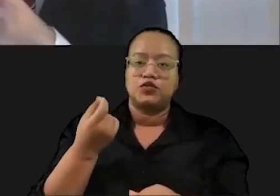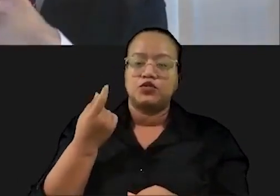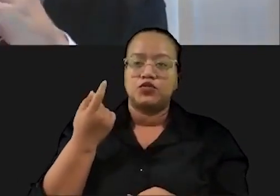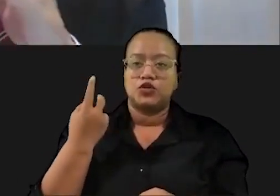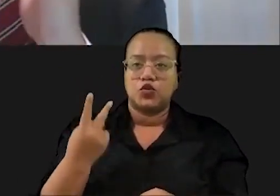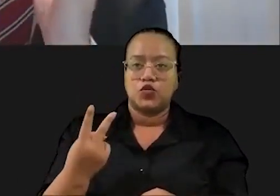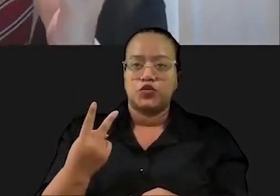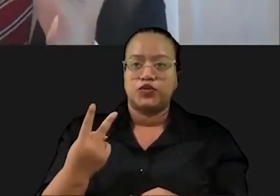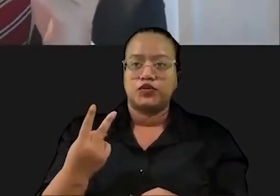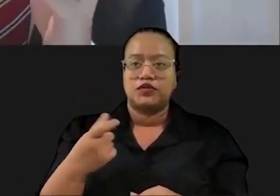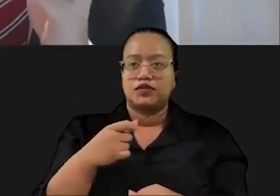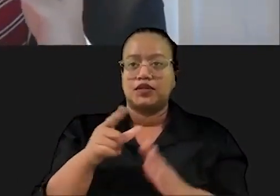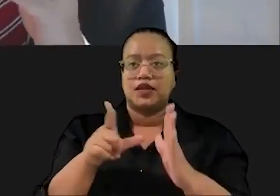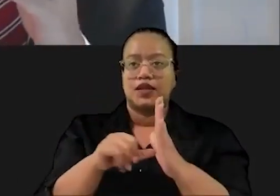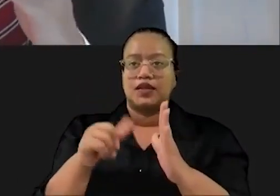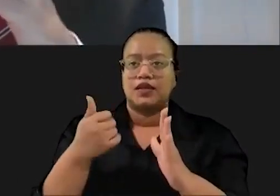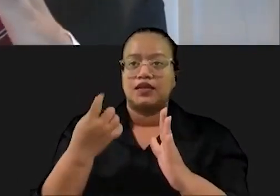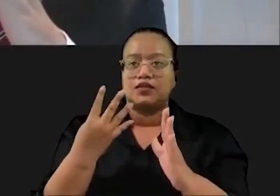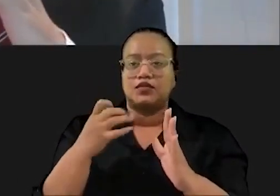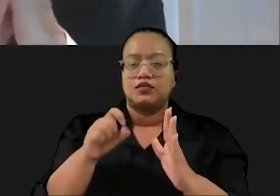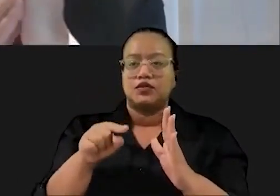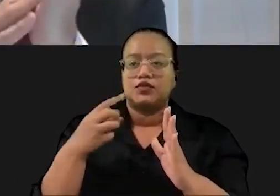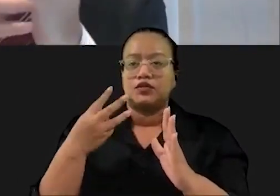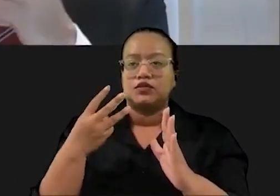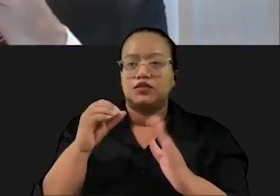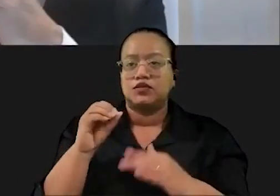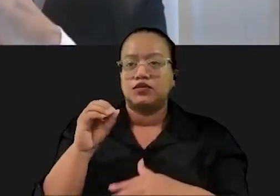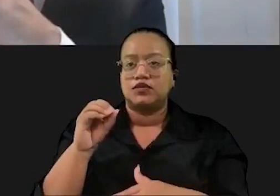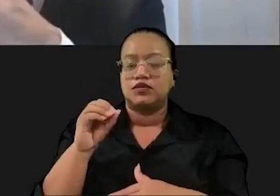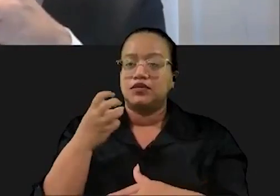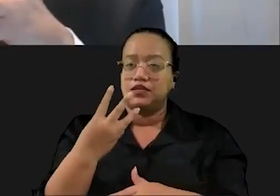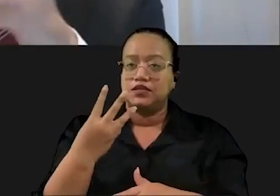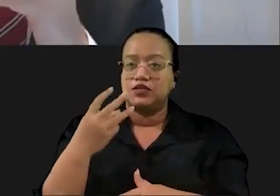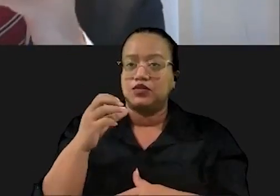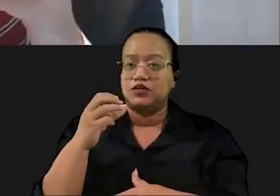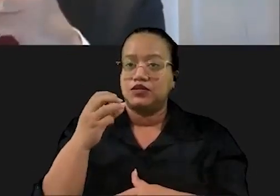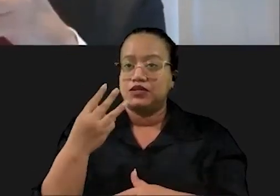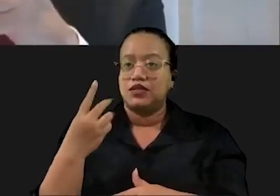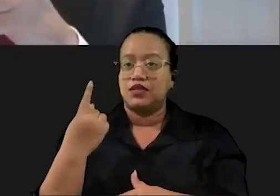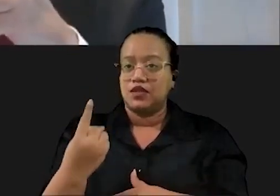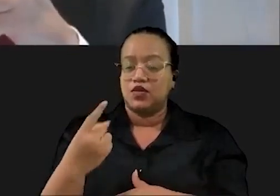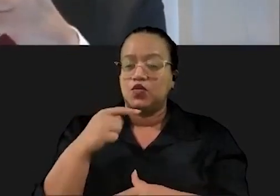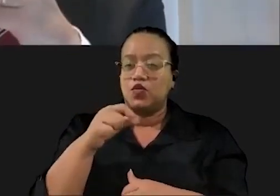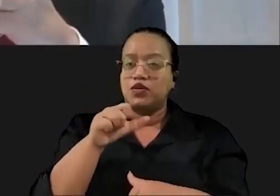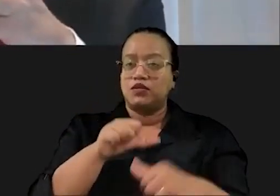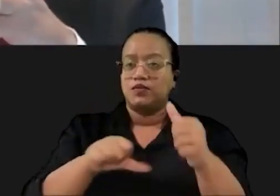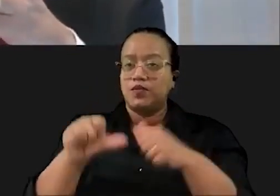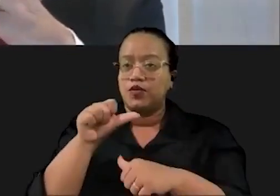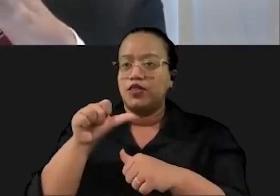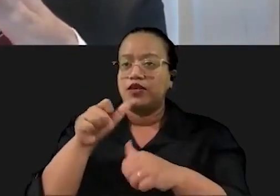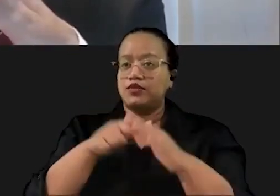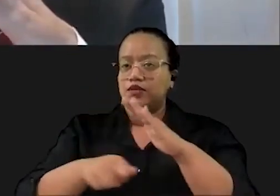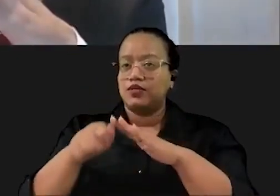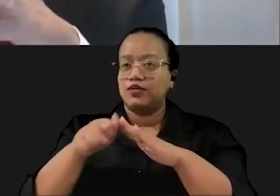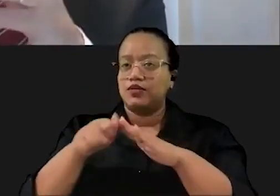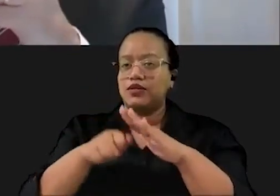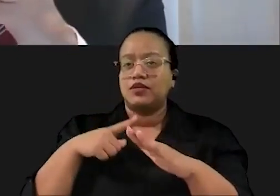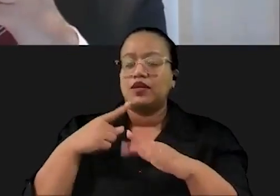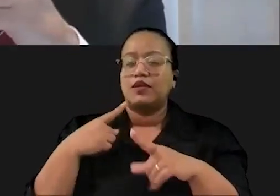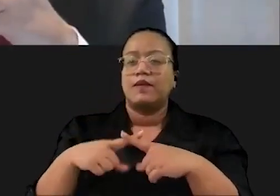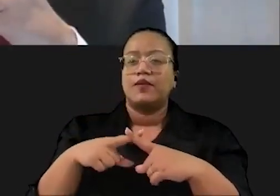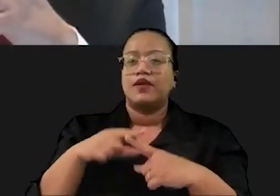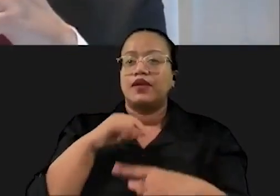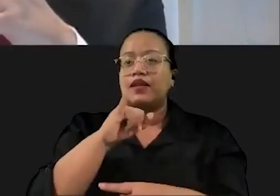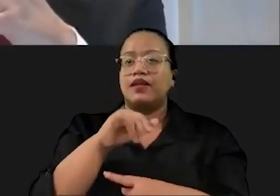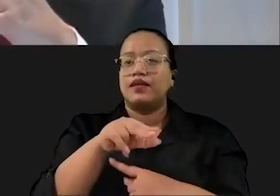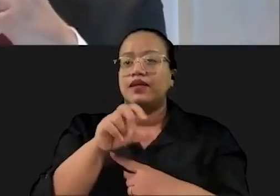esse fluxo foi remodelado, atualizado, né, a fim de que o INSS só integrasse o processo nas hipóteses